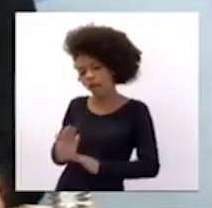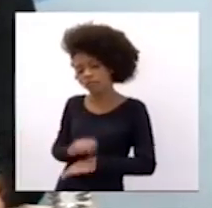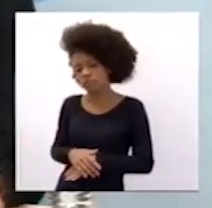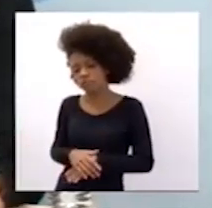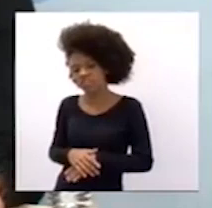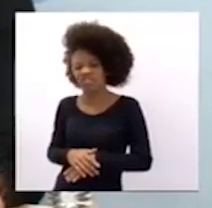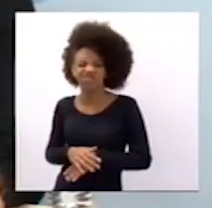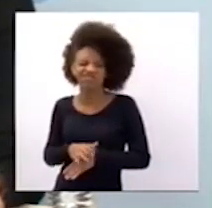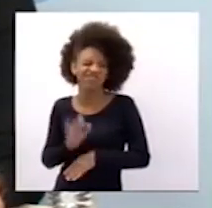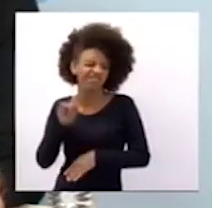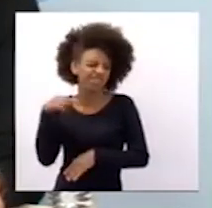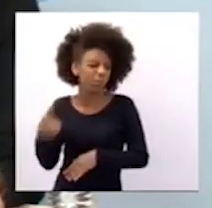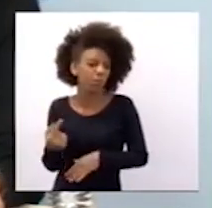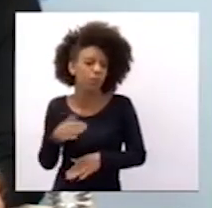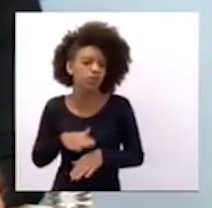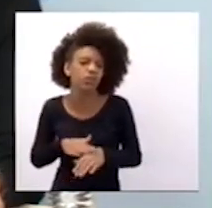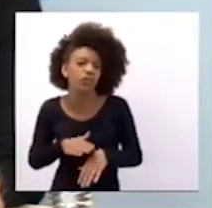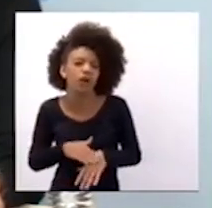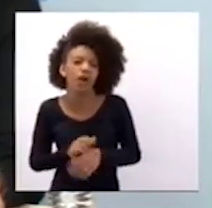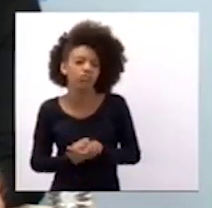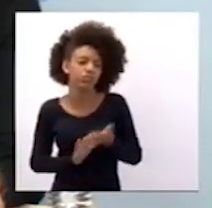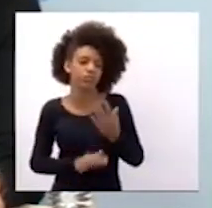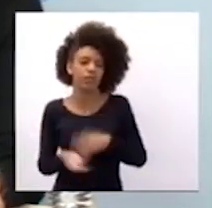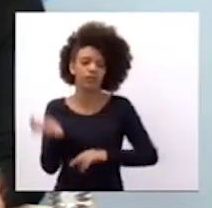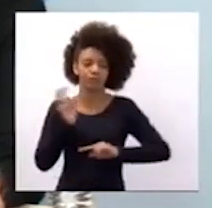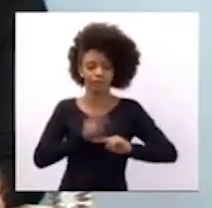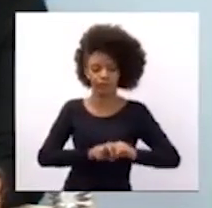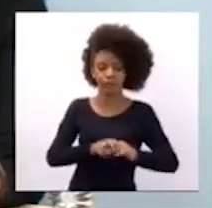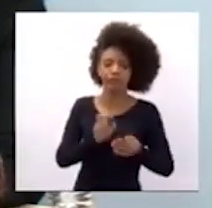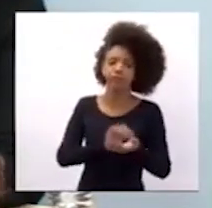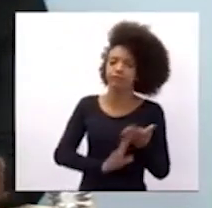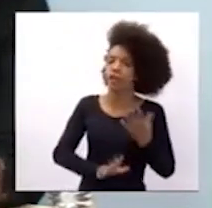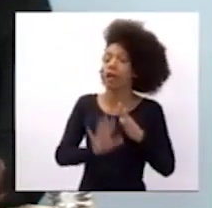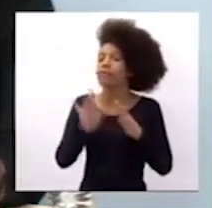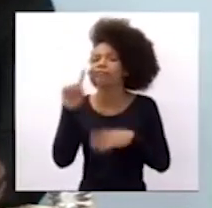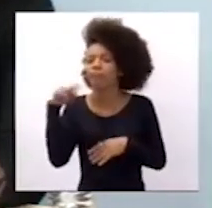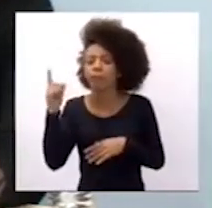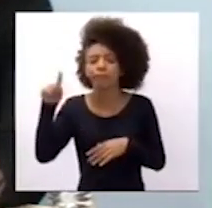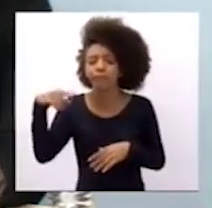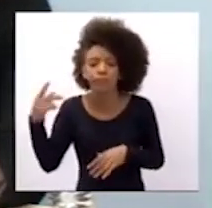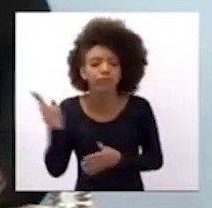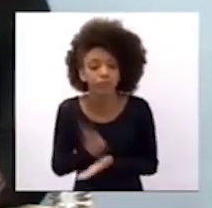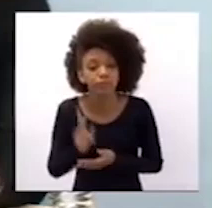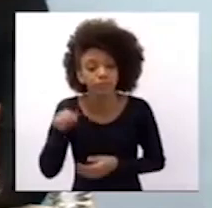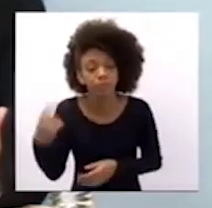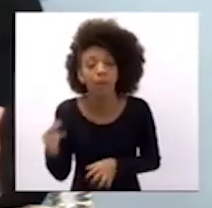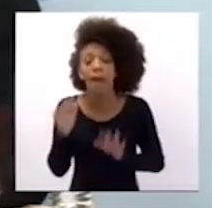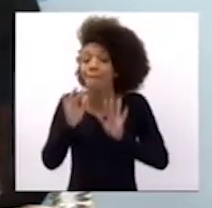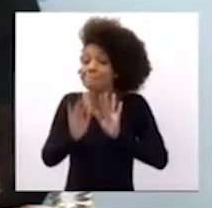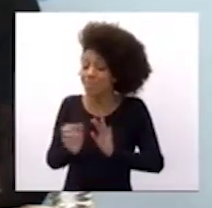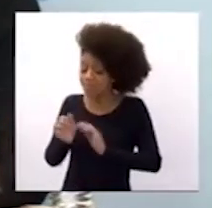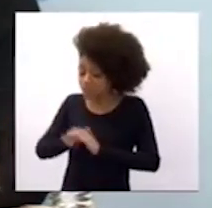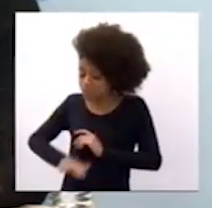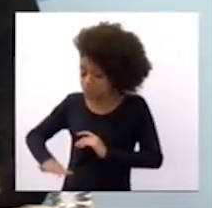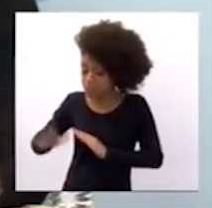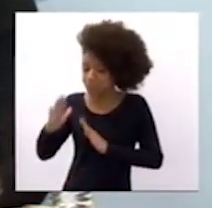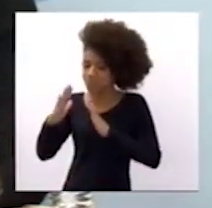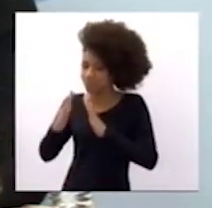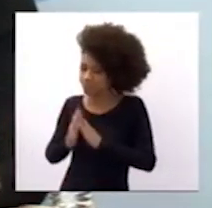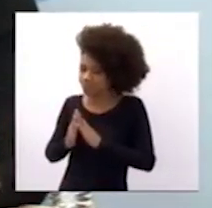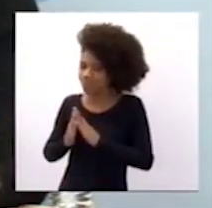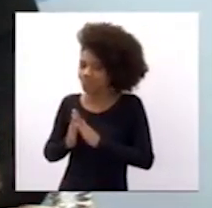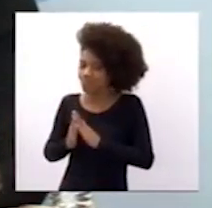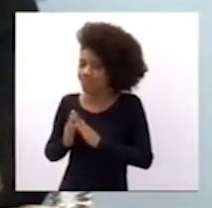faço, daqui a pouco eu sento e desenvolvo a minha atividade. E como a gente está dentro desse espaço da nossa casa, nem sempre